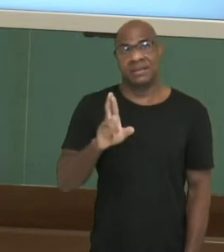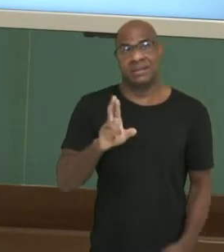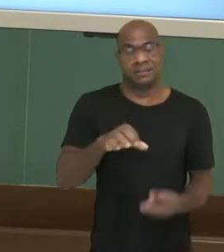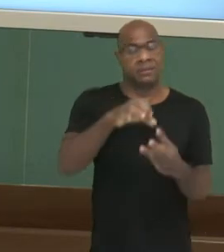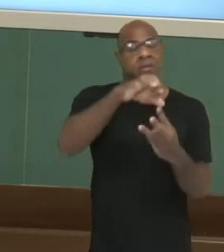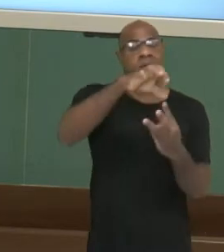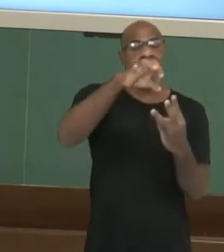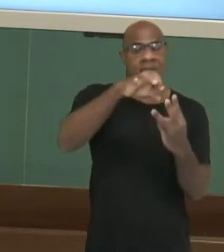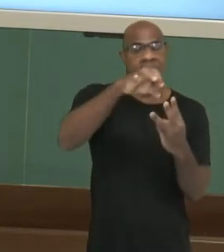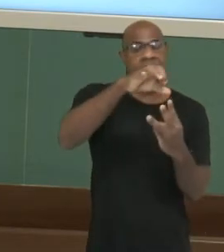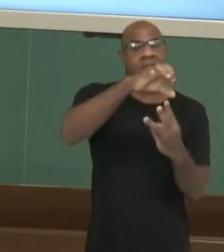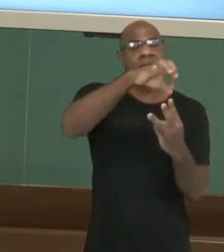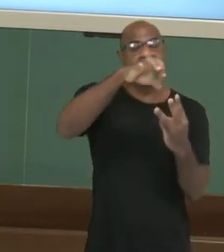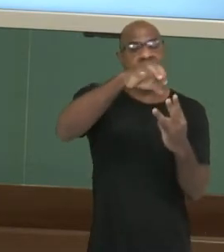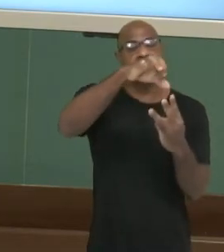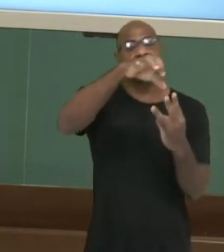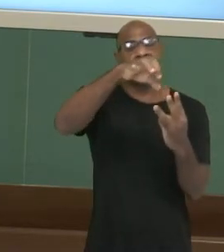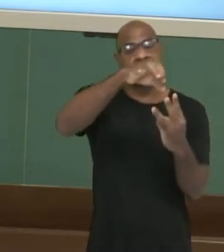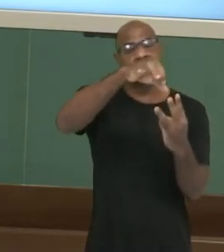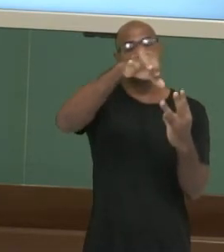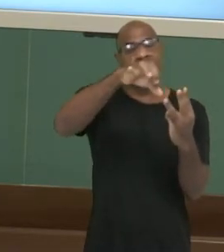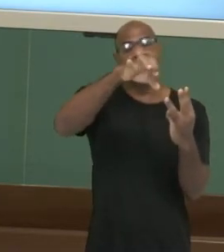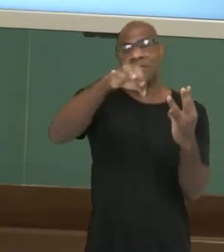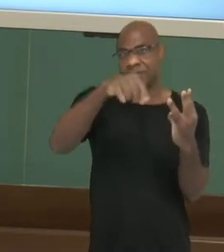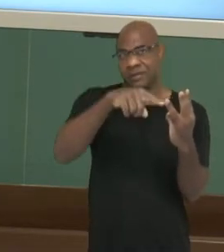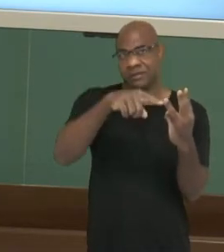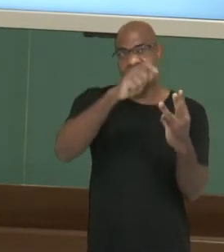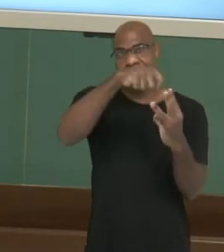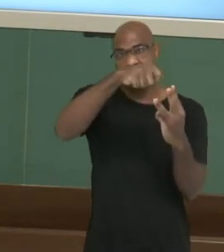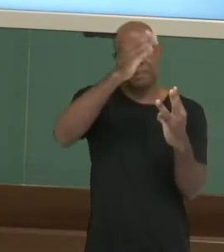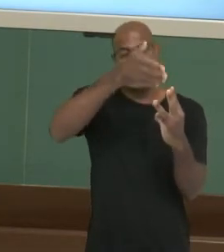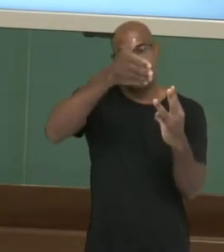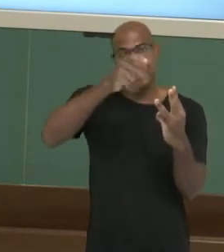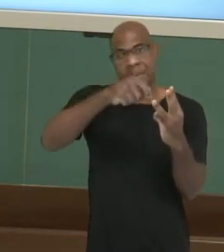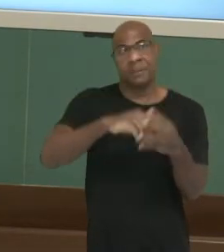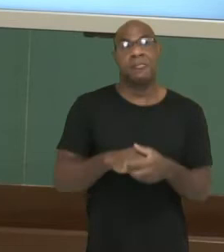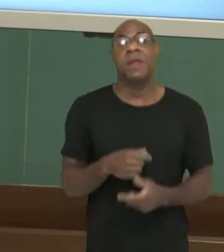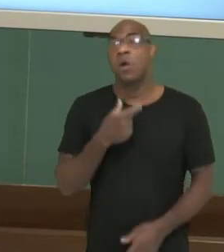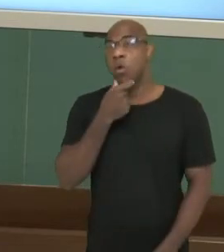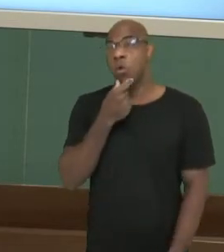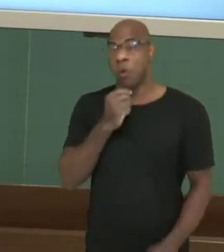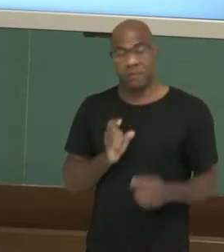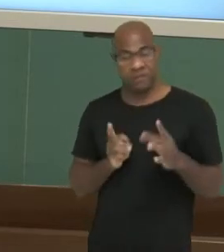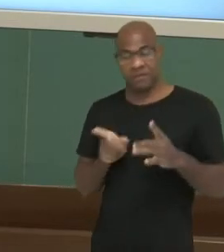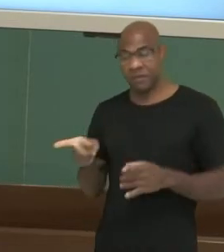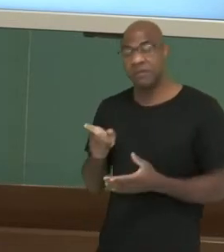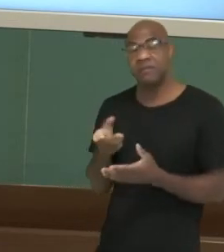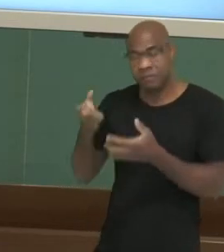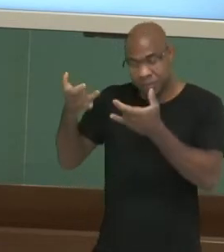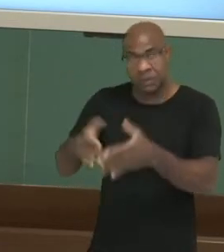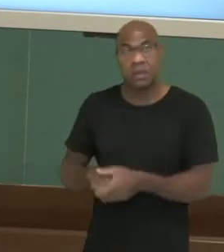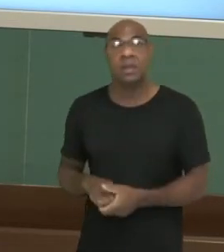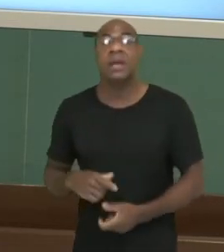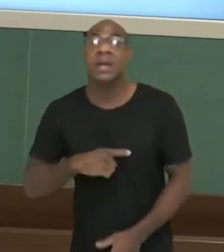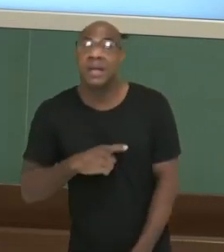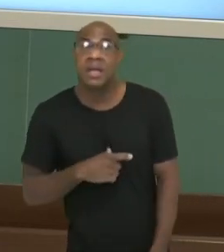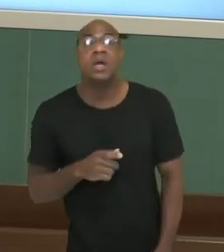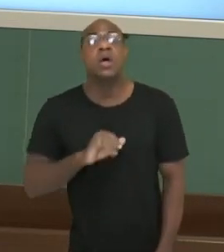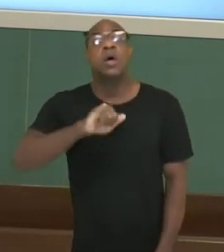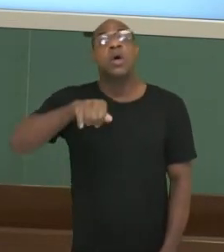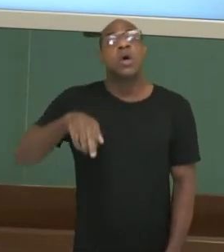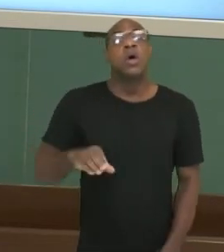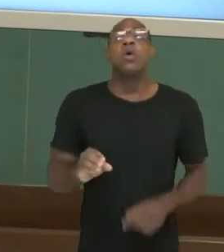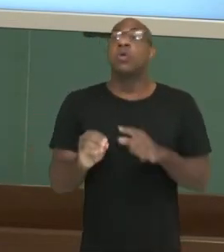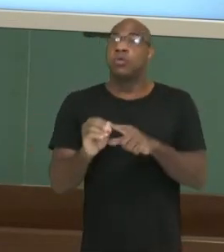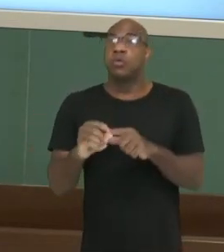só. Pagou rapidinho, né? 3 vezes 900. O vendedor lhe informou que os juros compostos estavam sendo financiados naquela compra,